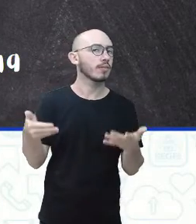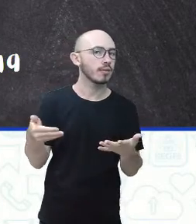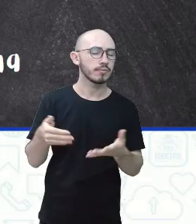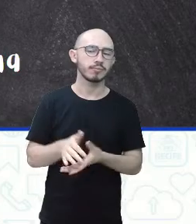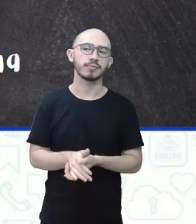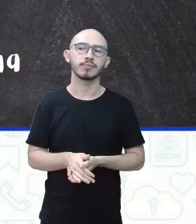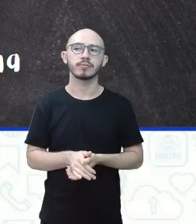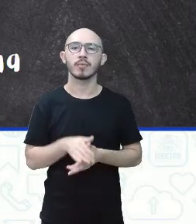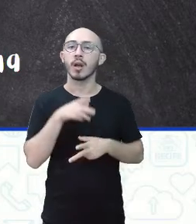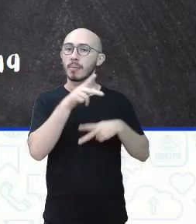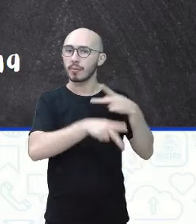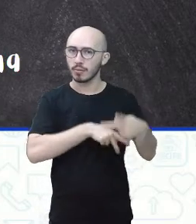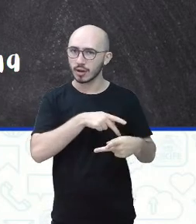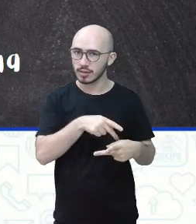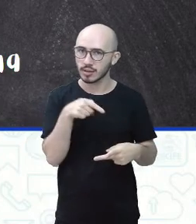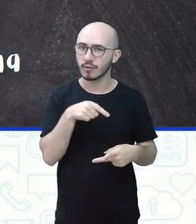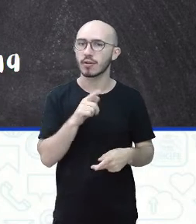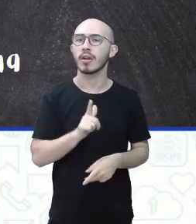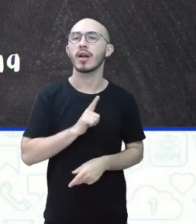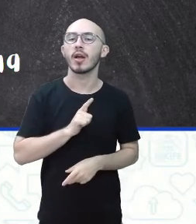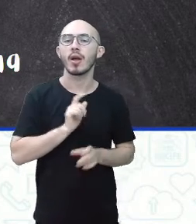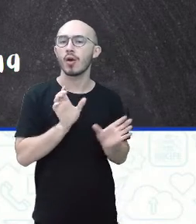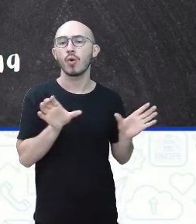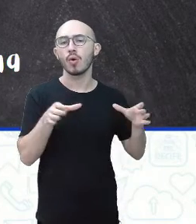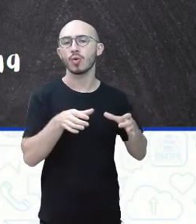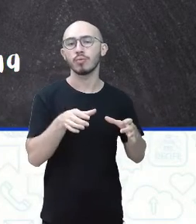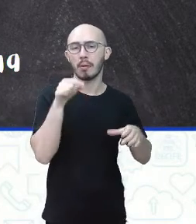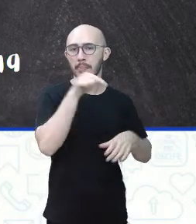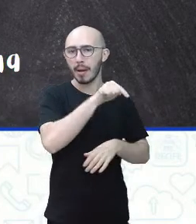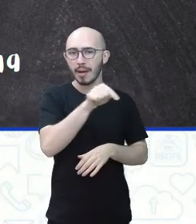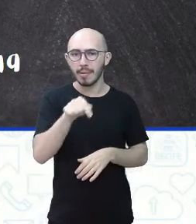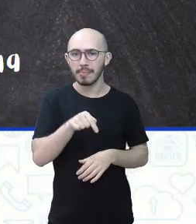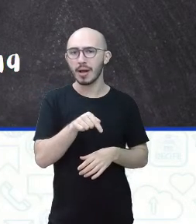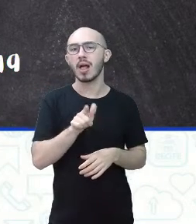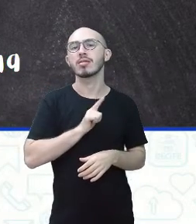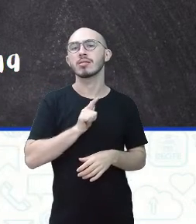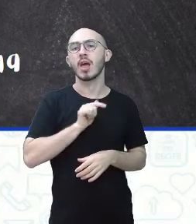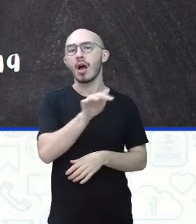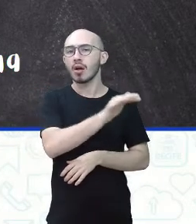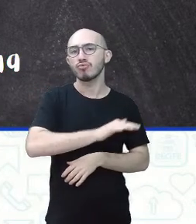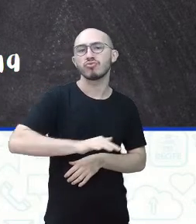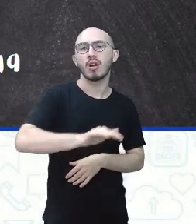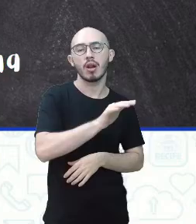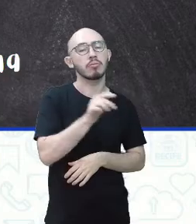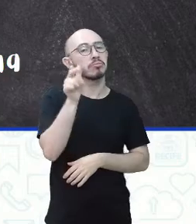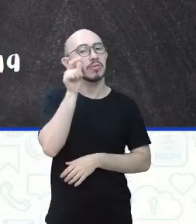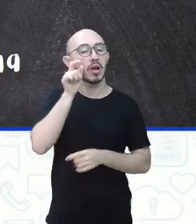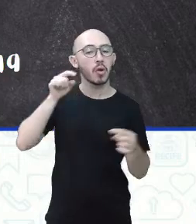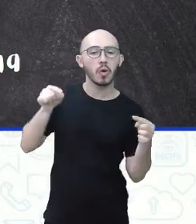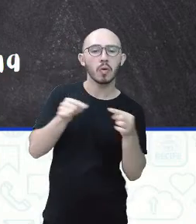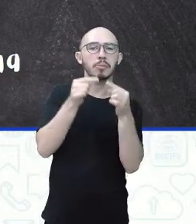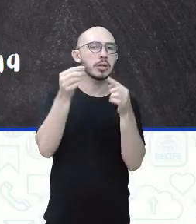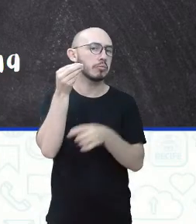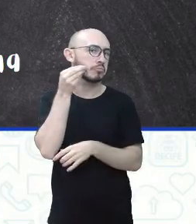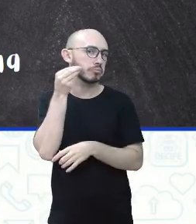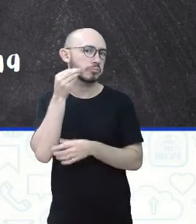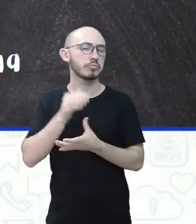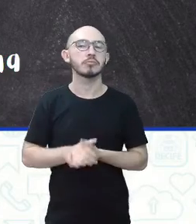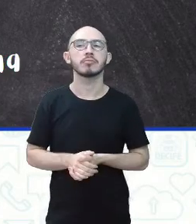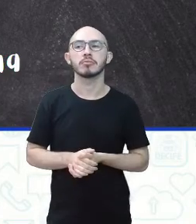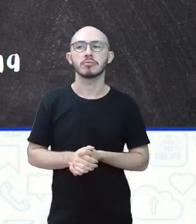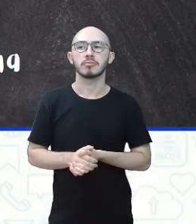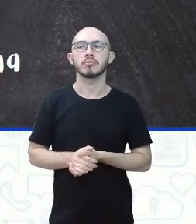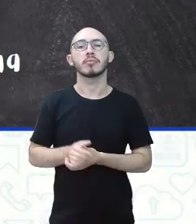gente colocou lá, ó, população é um conjunto de itens ou eventos semelhantes que interessa para alguma questão ou experimento. Então a